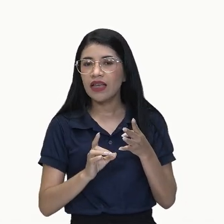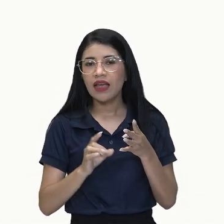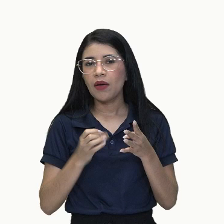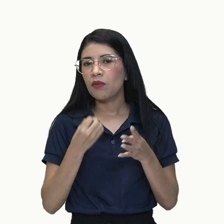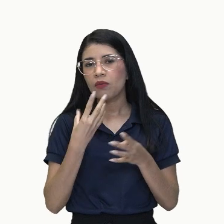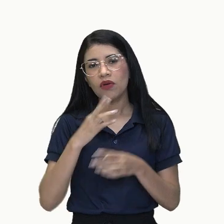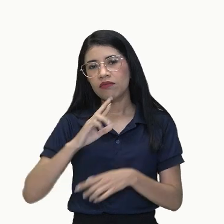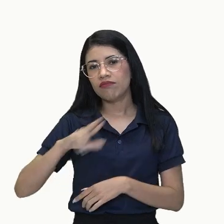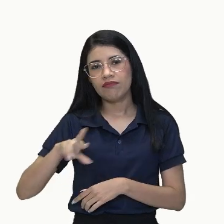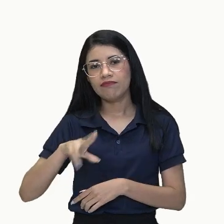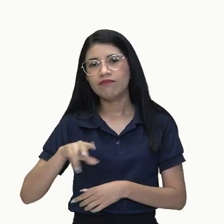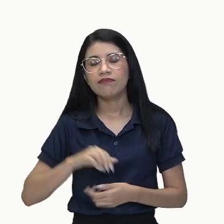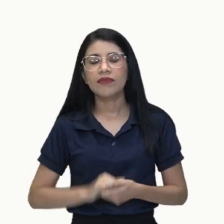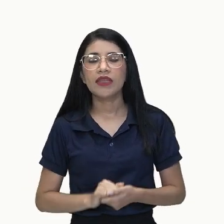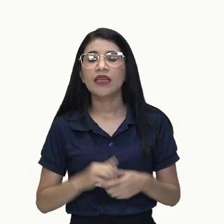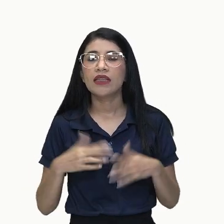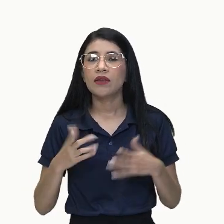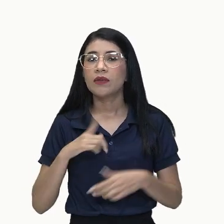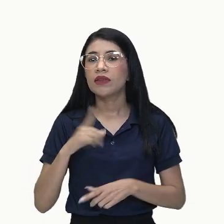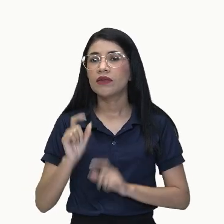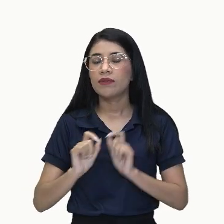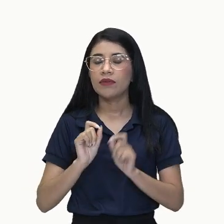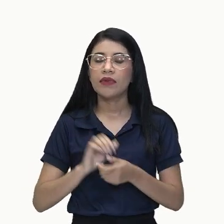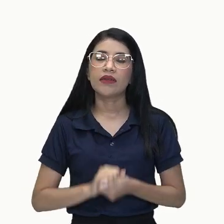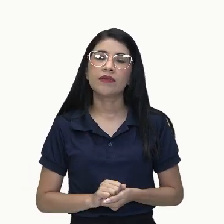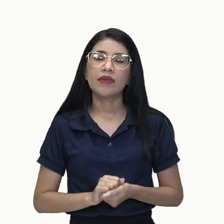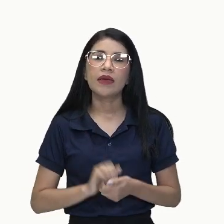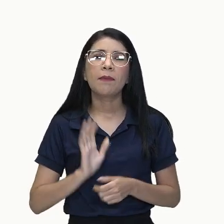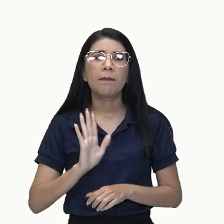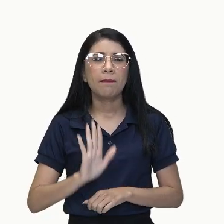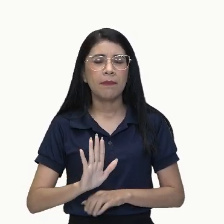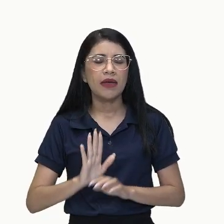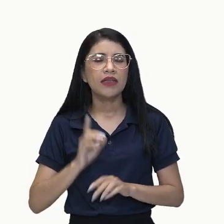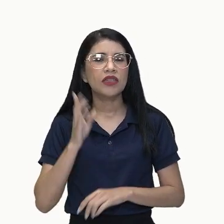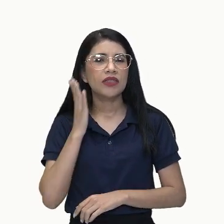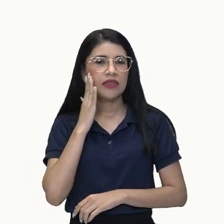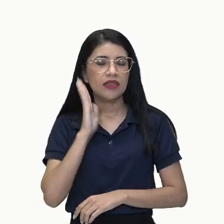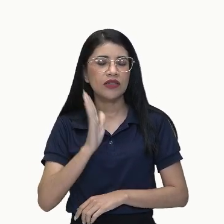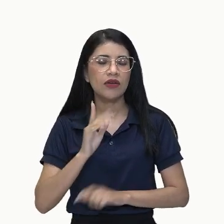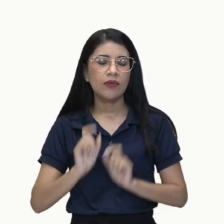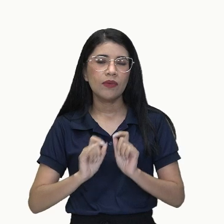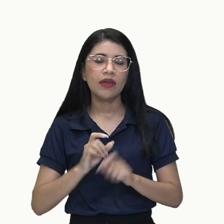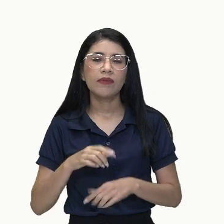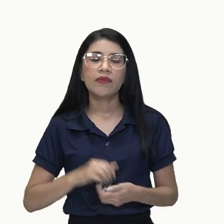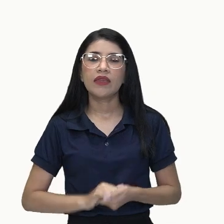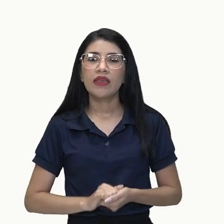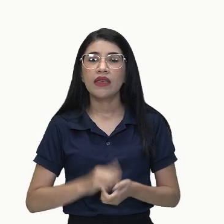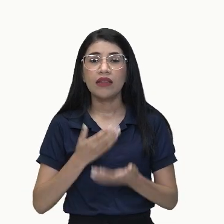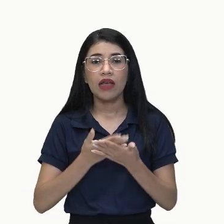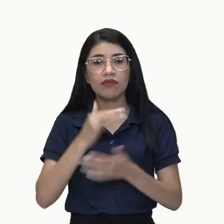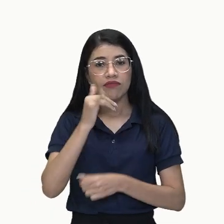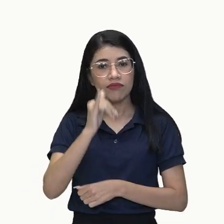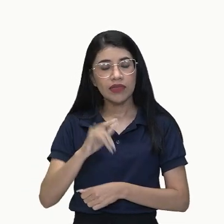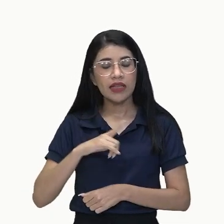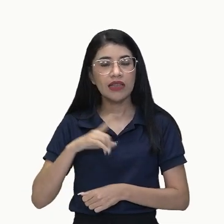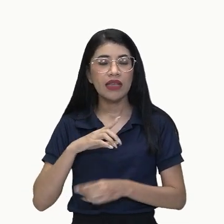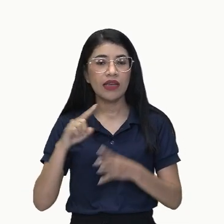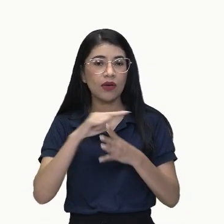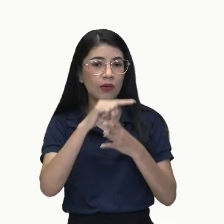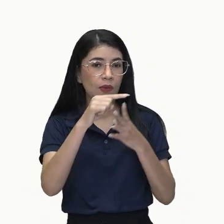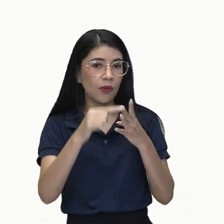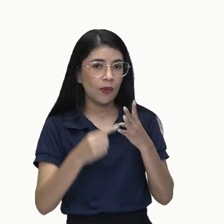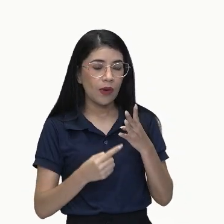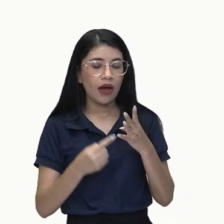né, pessoal? Aí você tem, ó, como eu já sei que na eletrodinâmica eu tenho 4